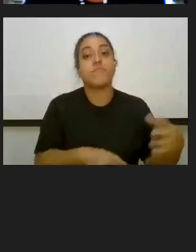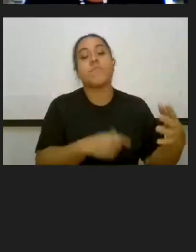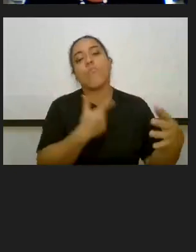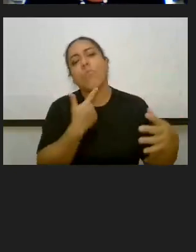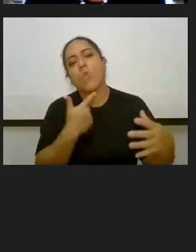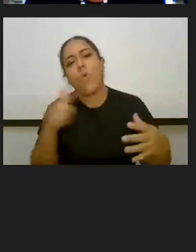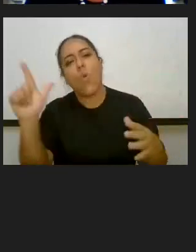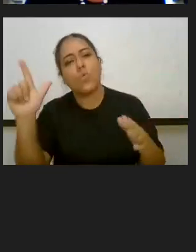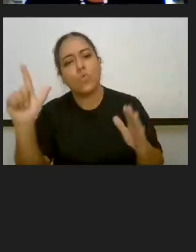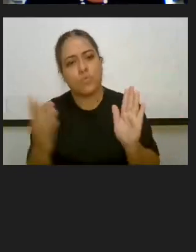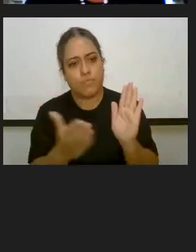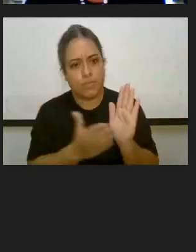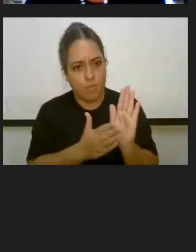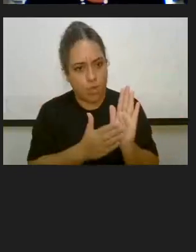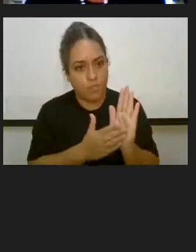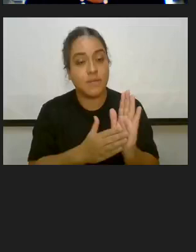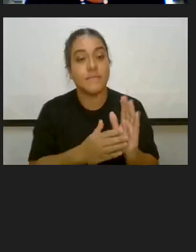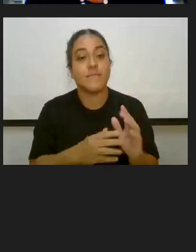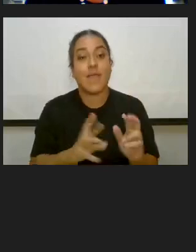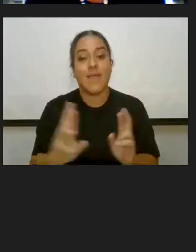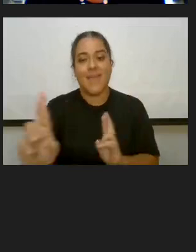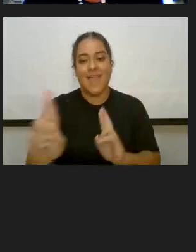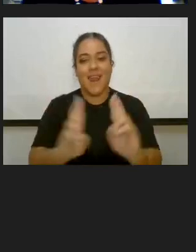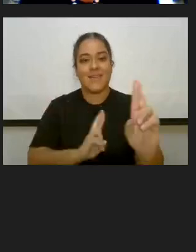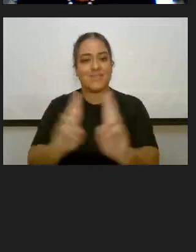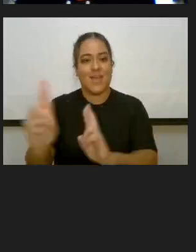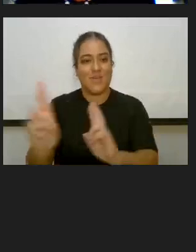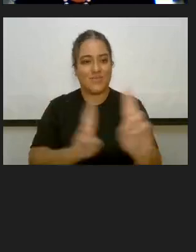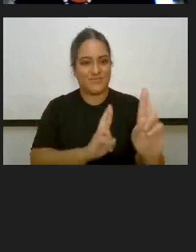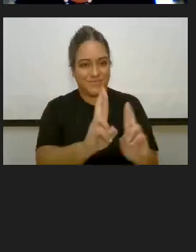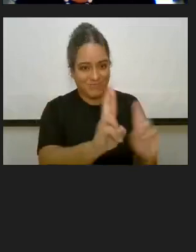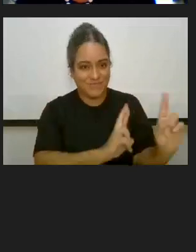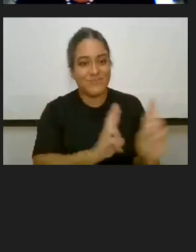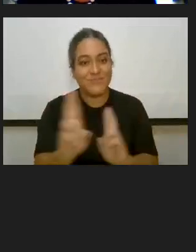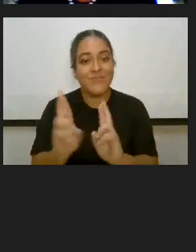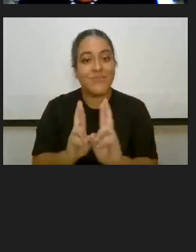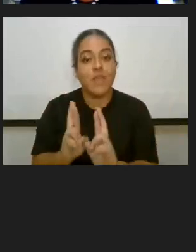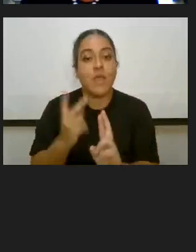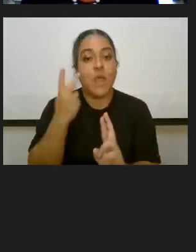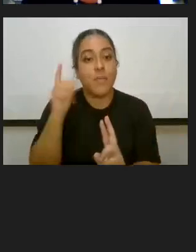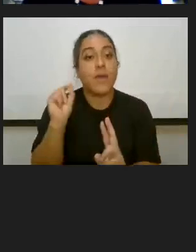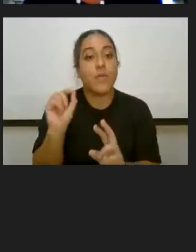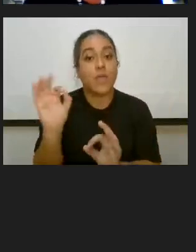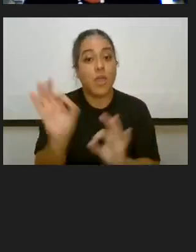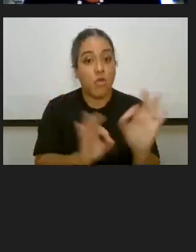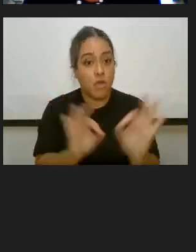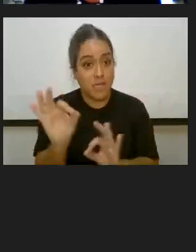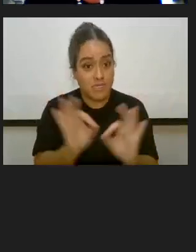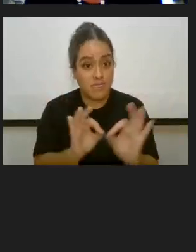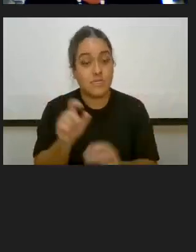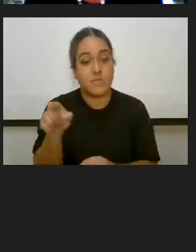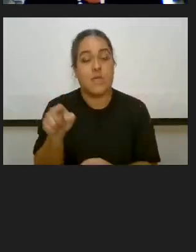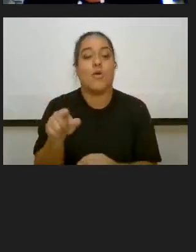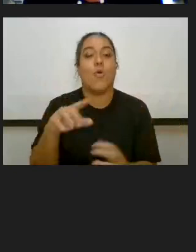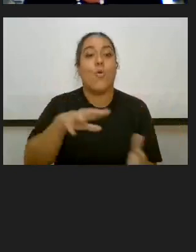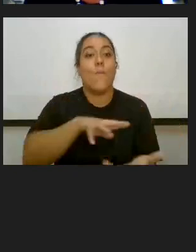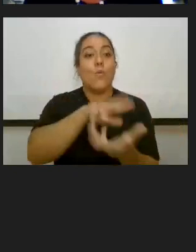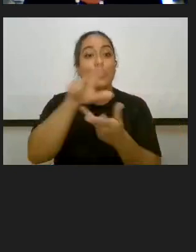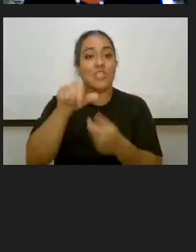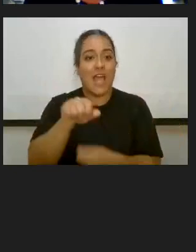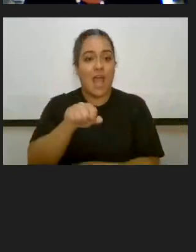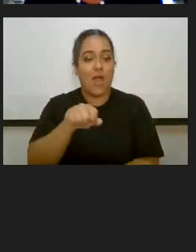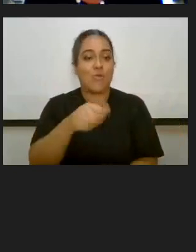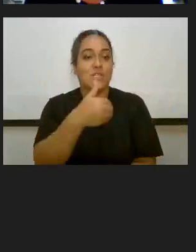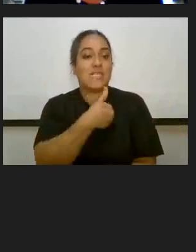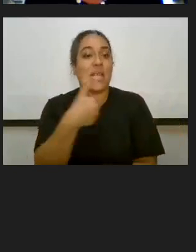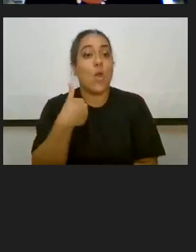relações interpessoais, que a gente vai pedir ajuda aqui para a Organização Mundial de Saúde. Vamos lá. É um